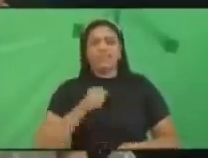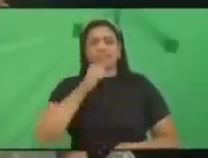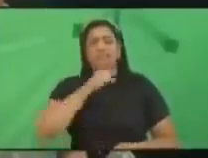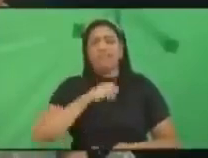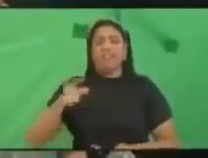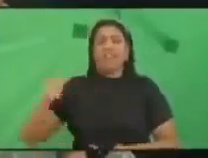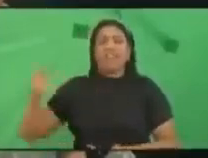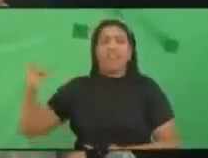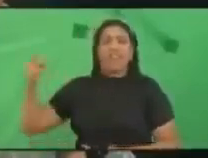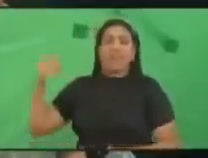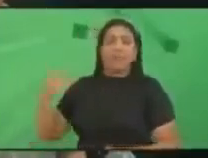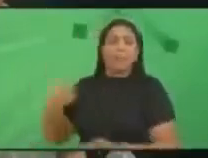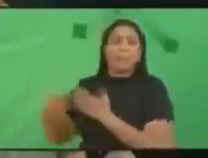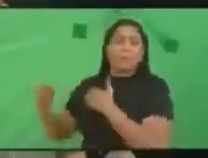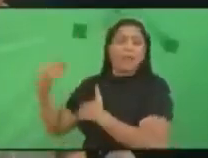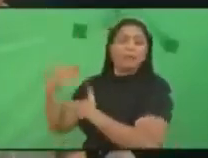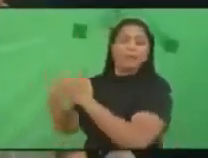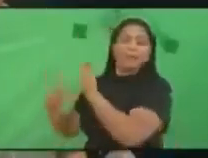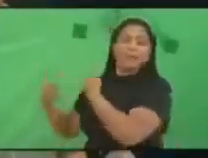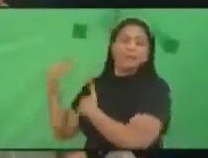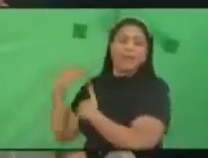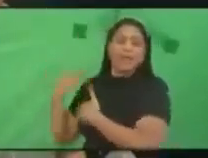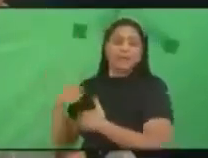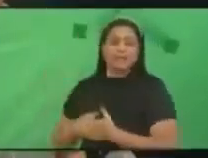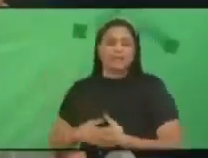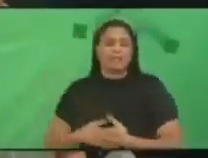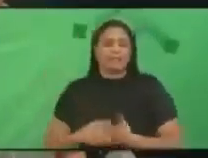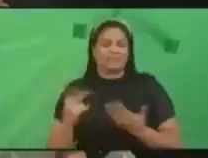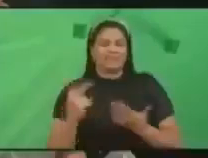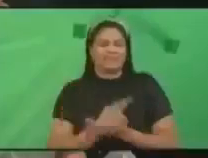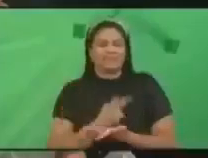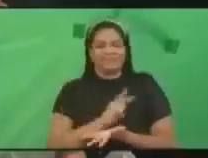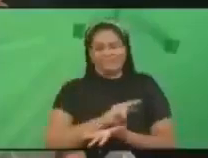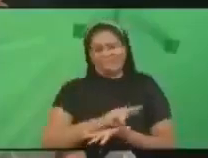Do nosso passado delituoso.